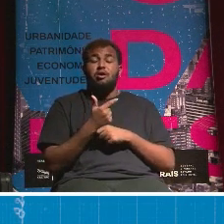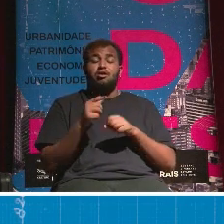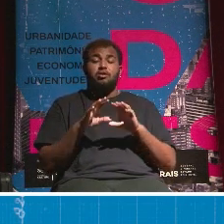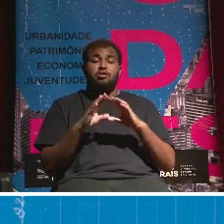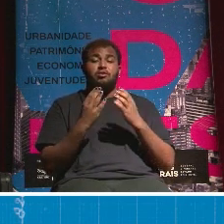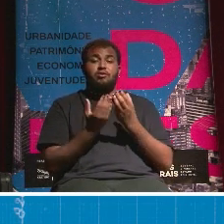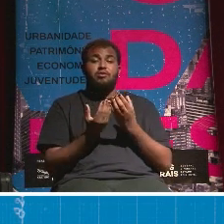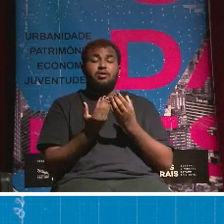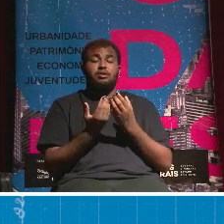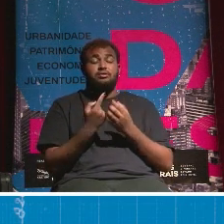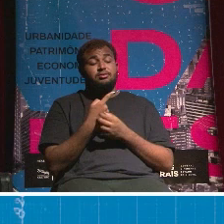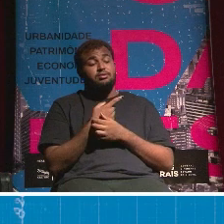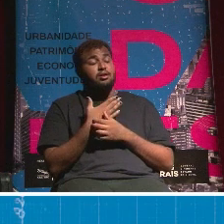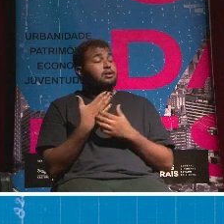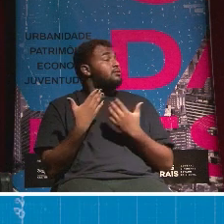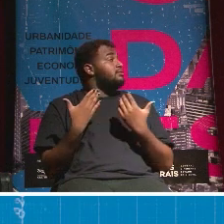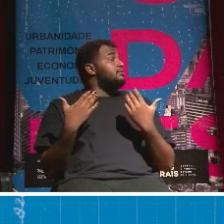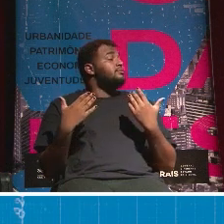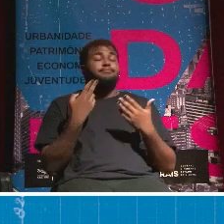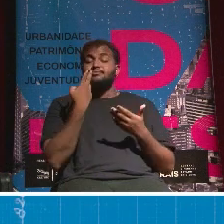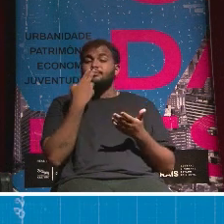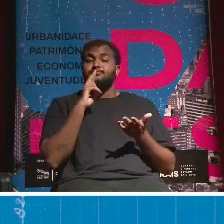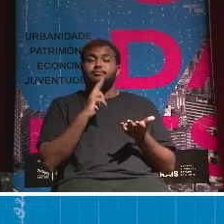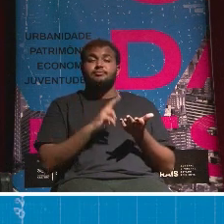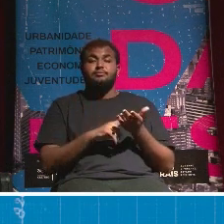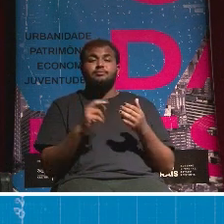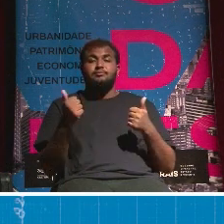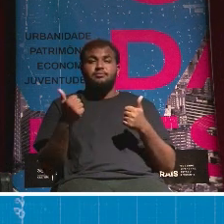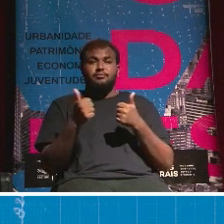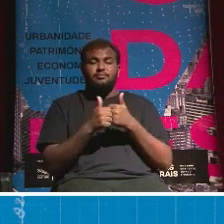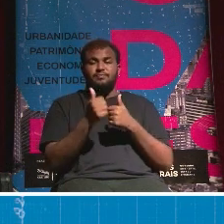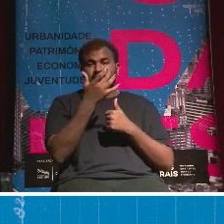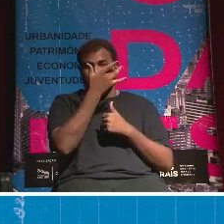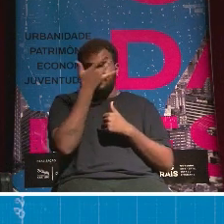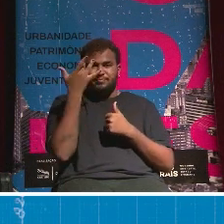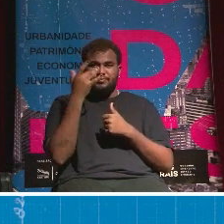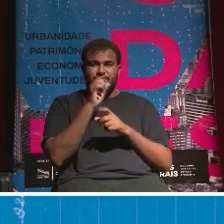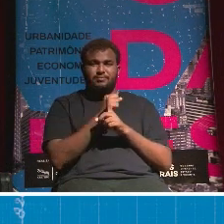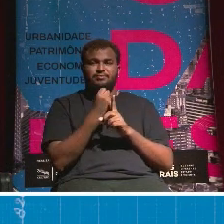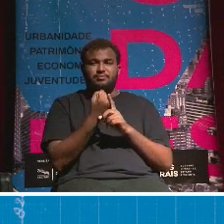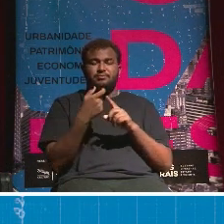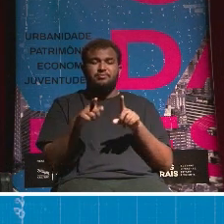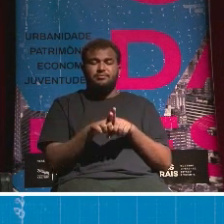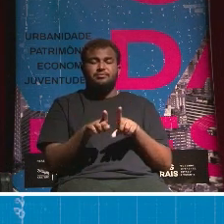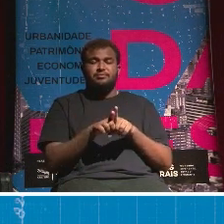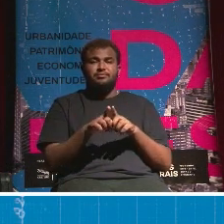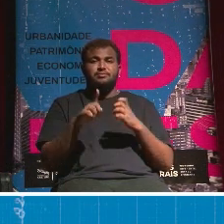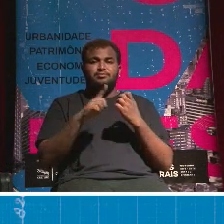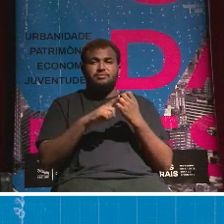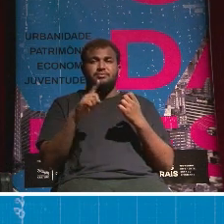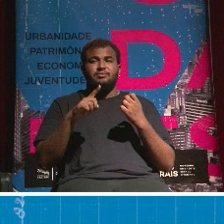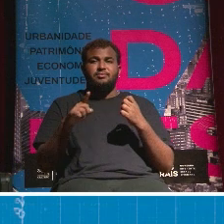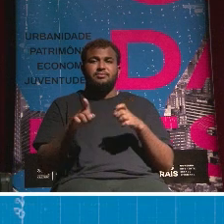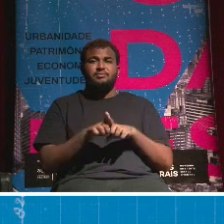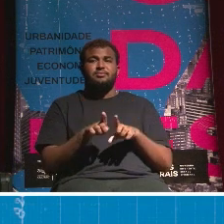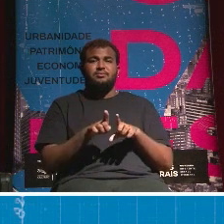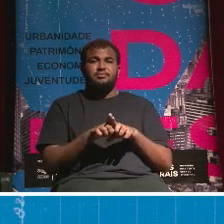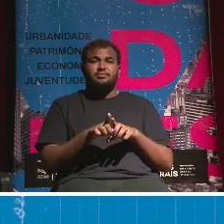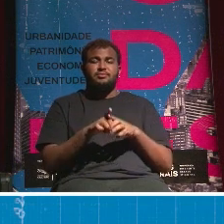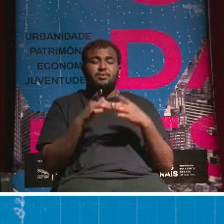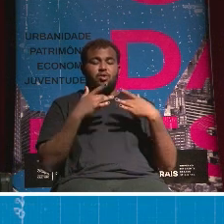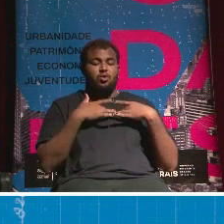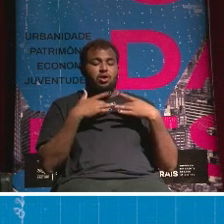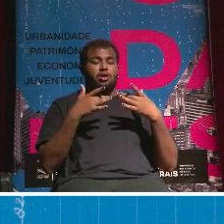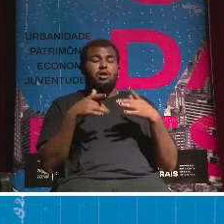internacional dessa cátedra, procurando aproximar a sociedade civil, os empreendimentos solidários e empresariais